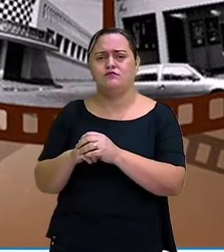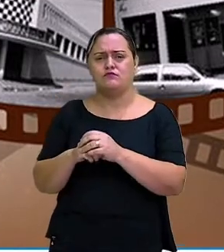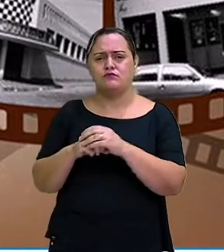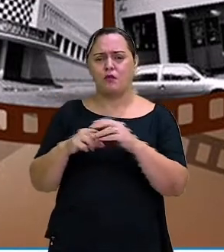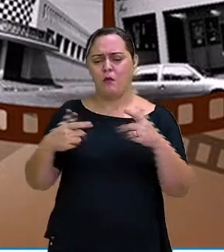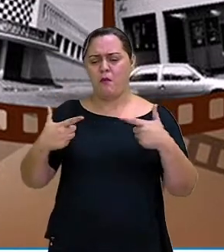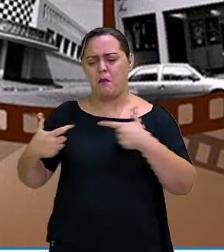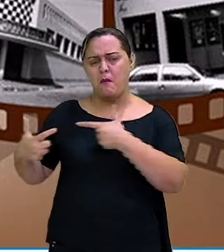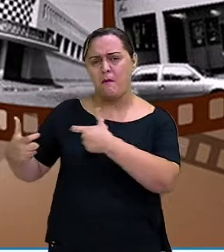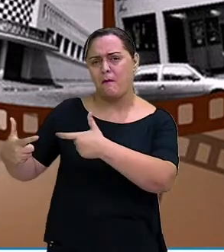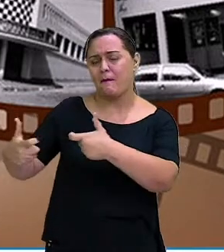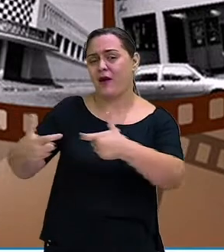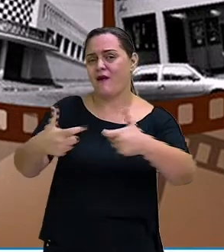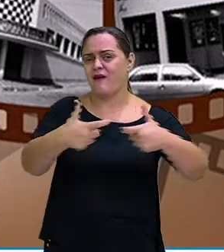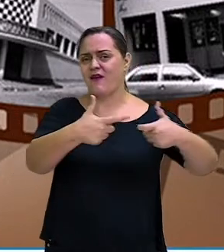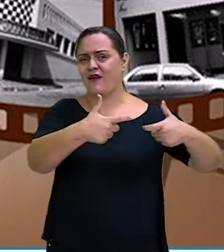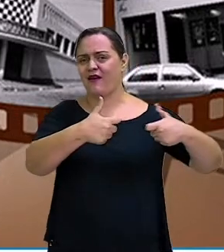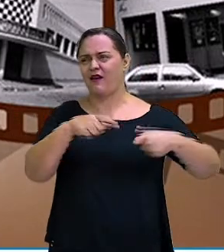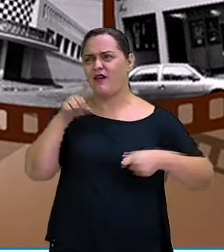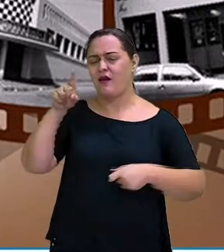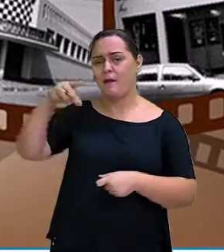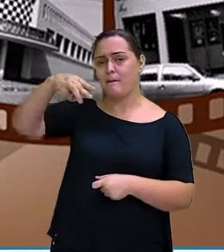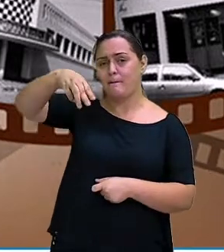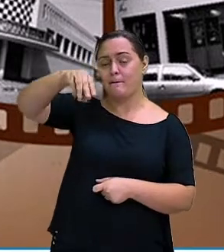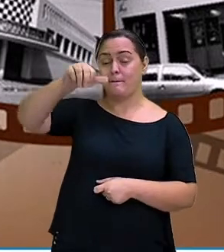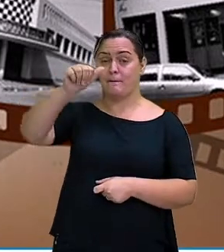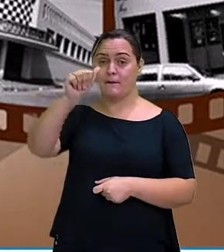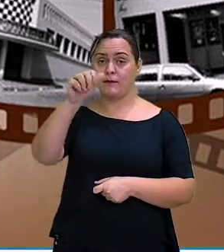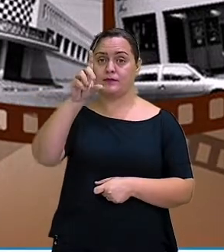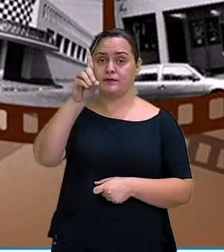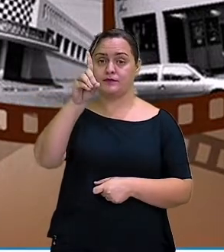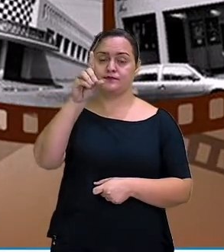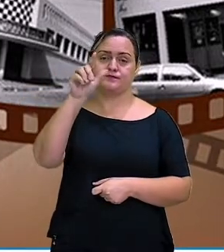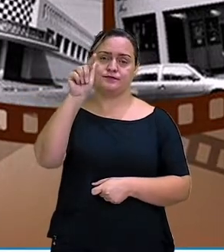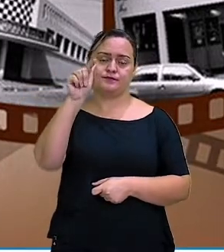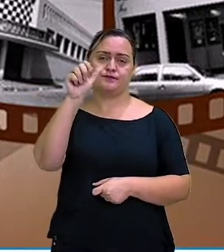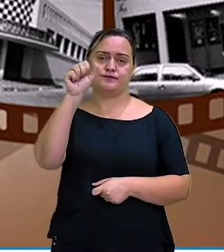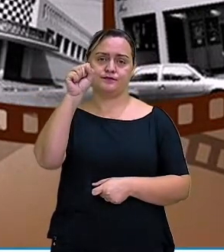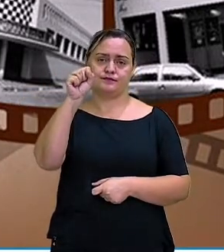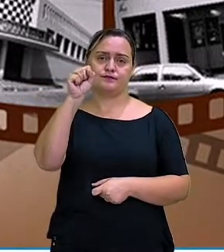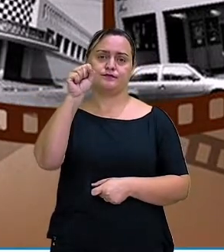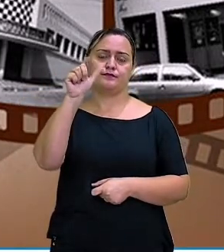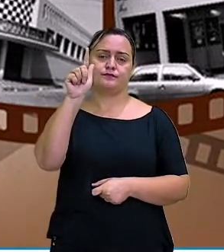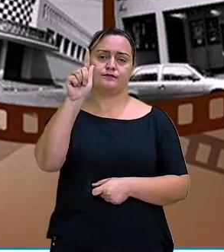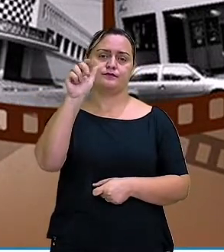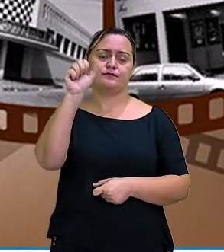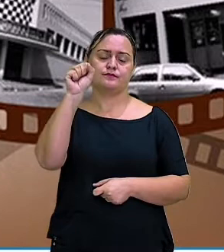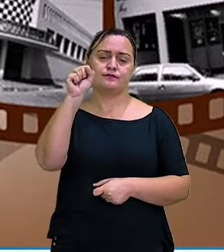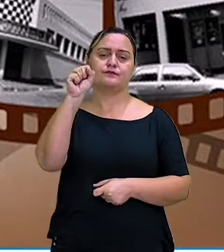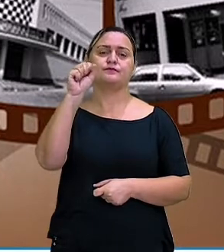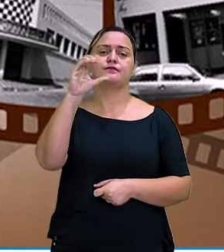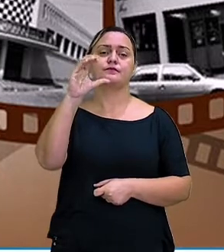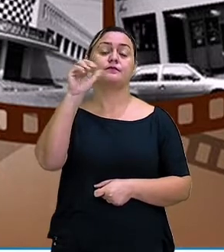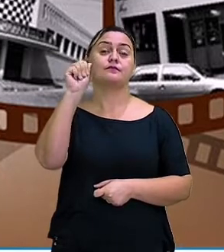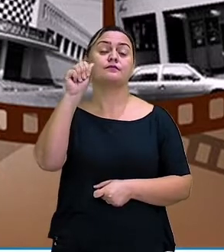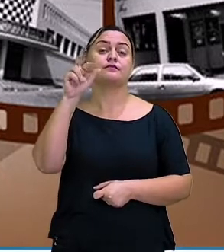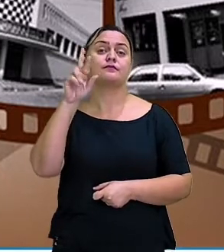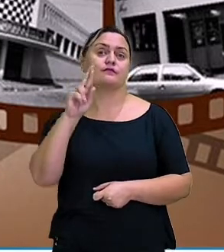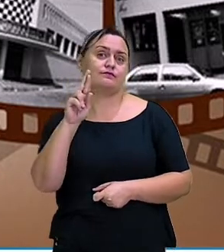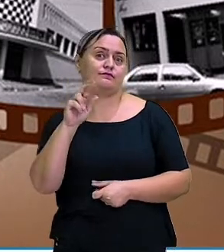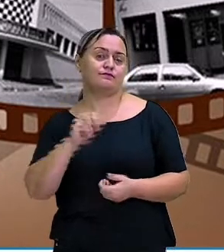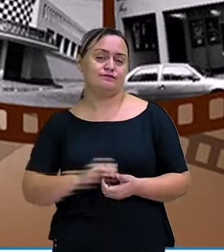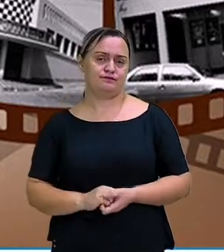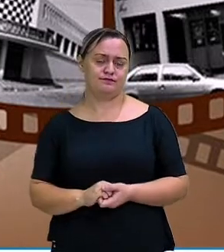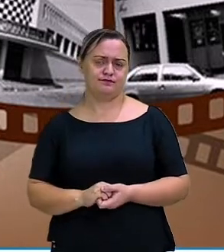Tendo um cenário repleto de palmeiras, um Pouso Alegre, Pouso Alegre, não havia